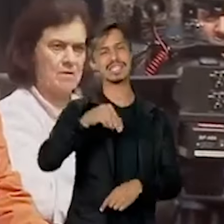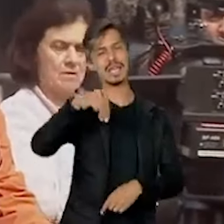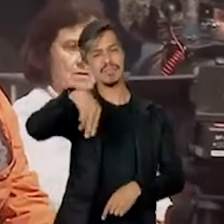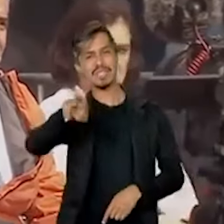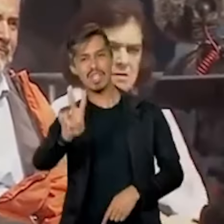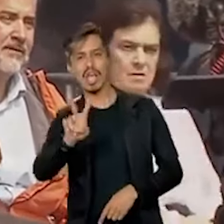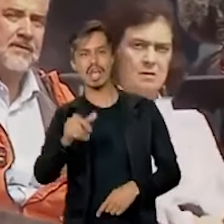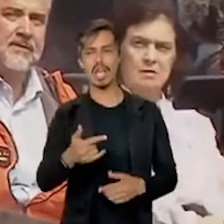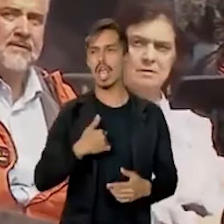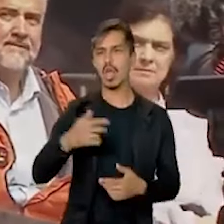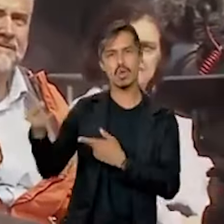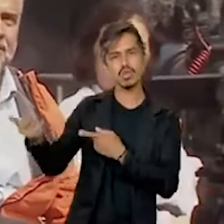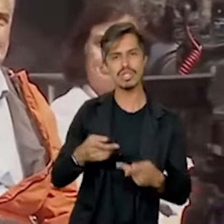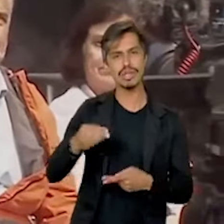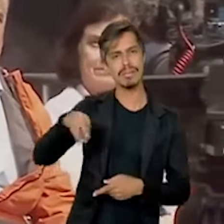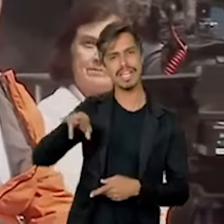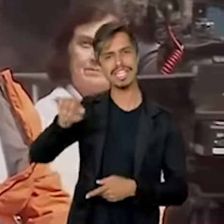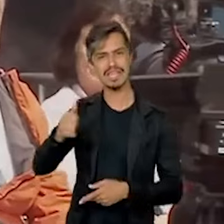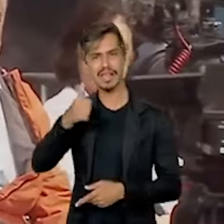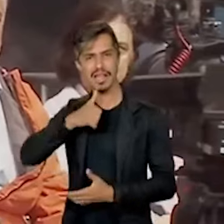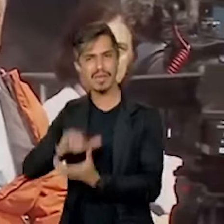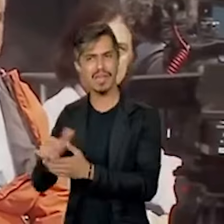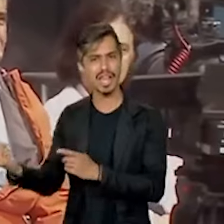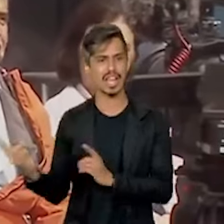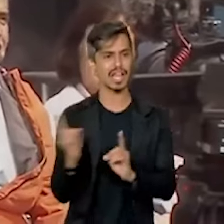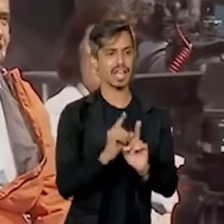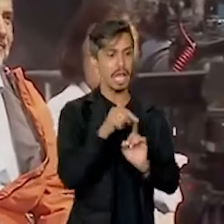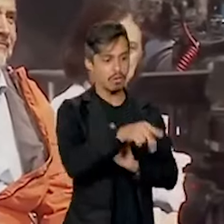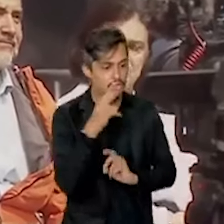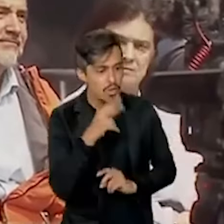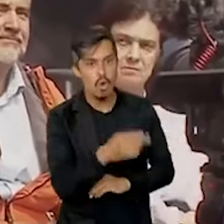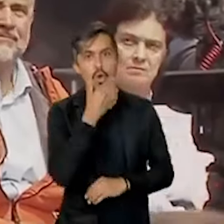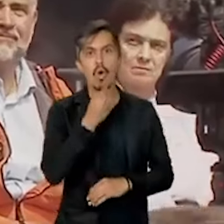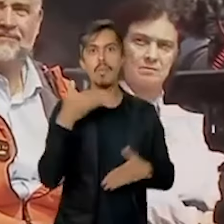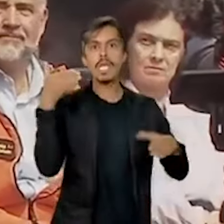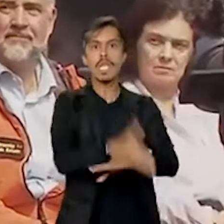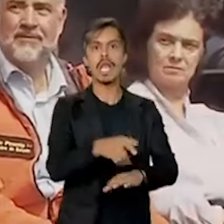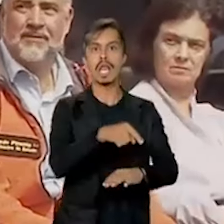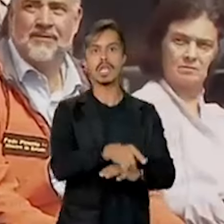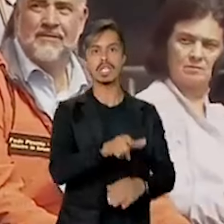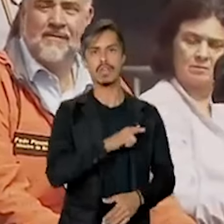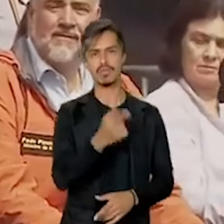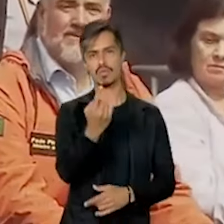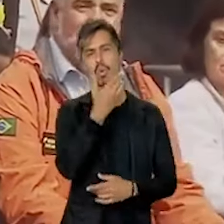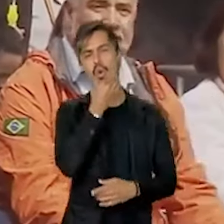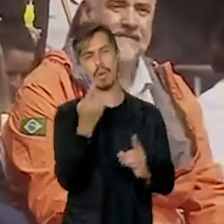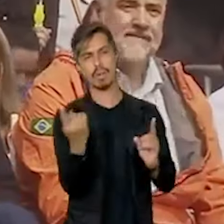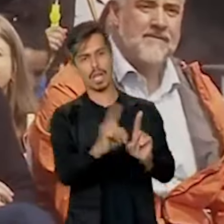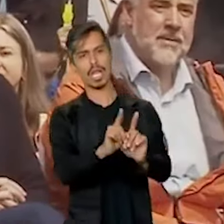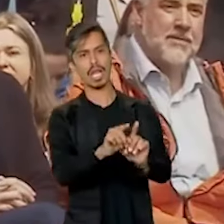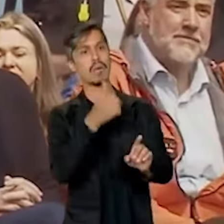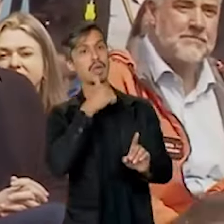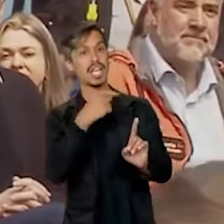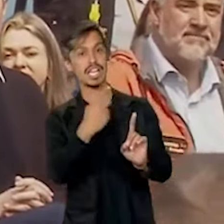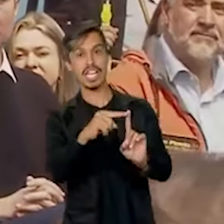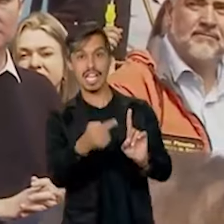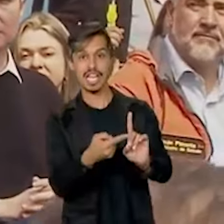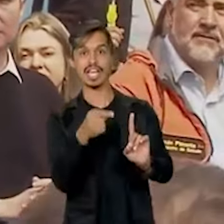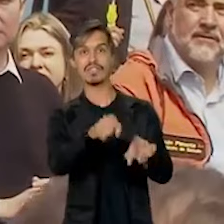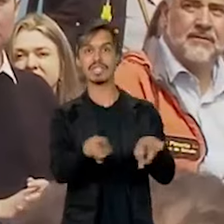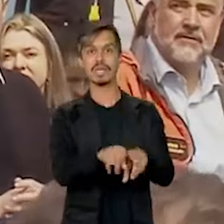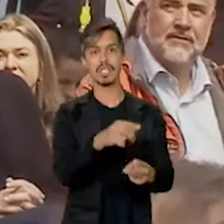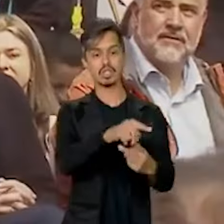Marida para ver minha casa, governador, ela estava invadida. Ela foi invadida por um companheiro, a mulher dele grávida, com dois